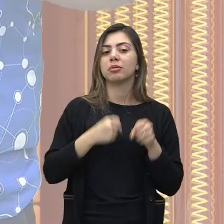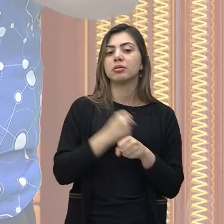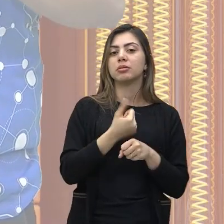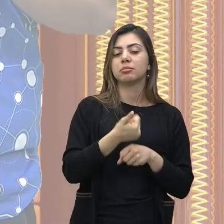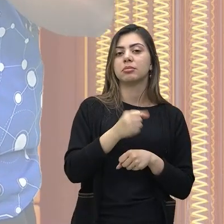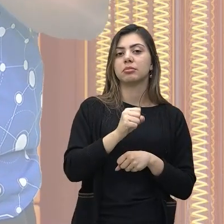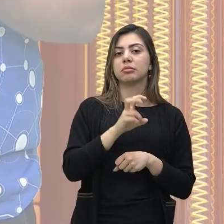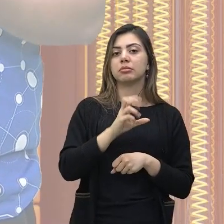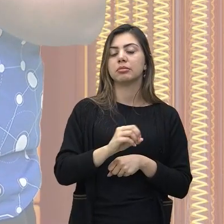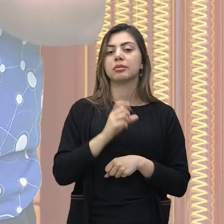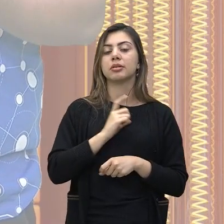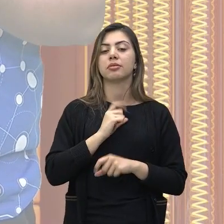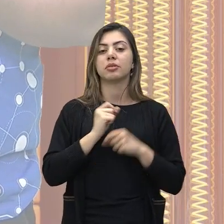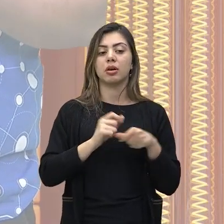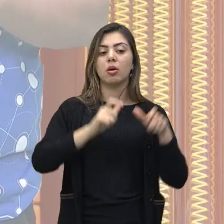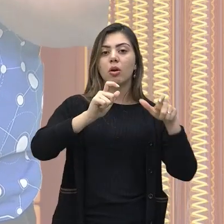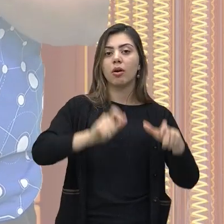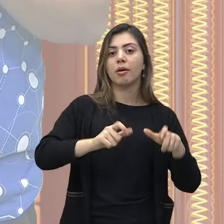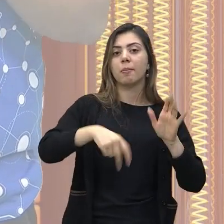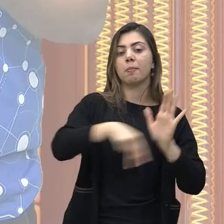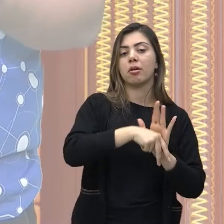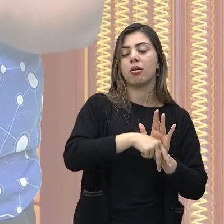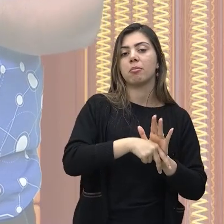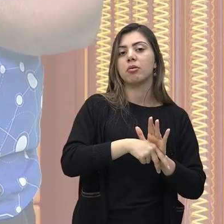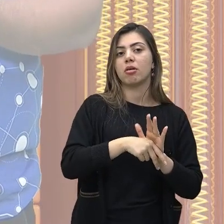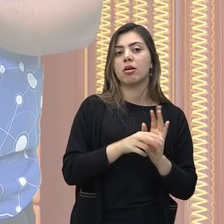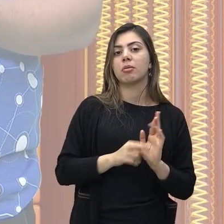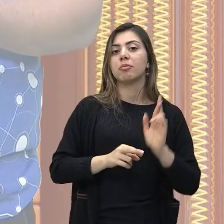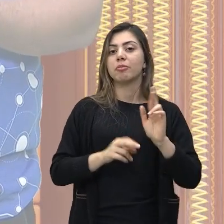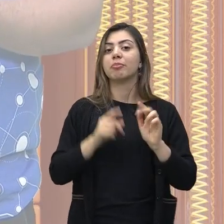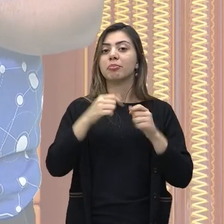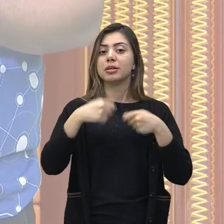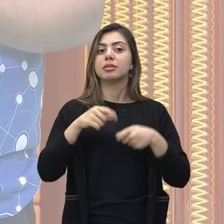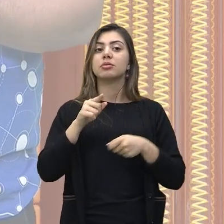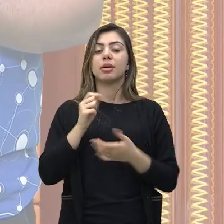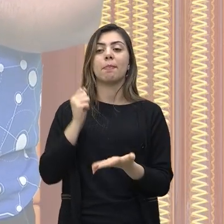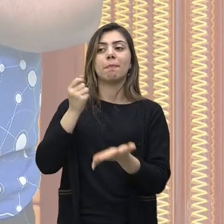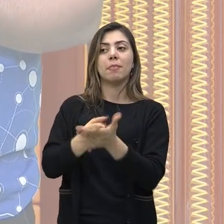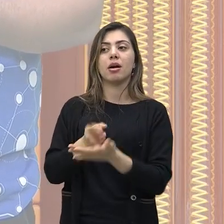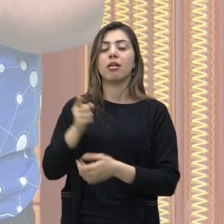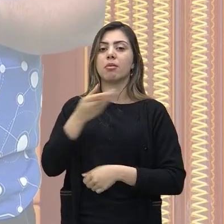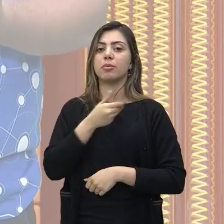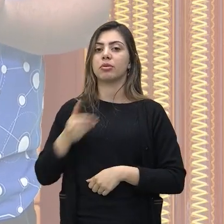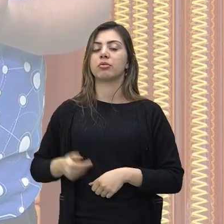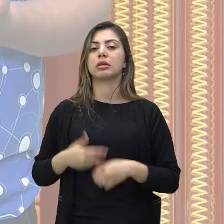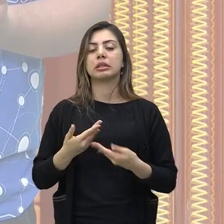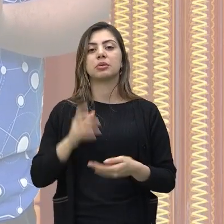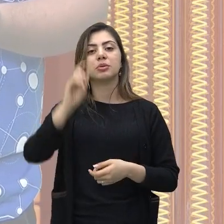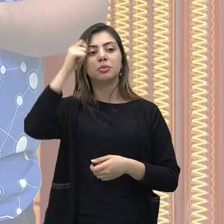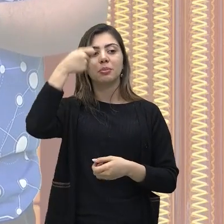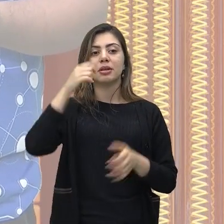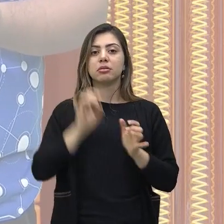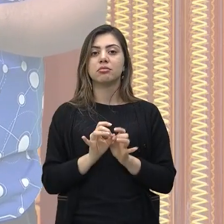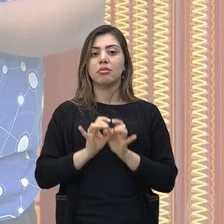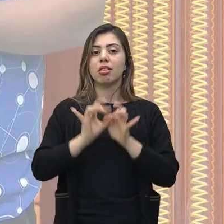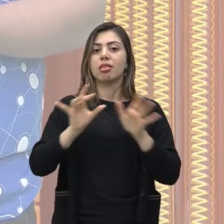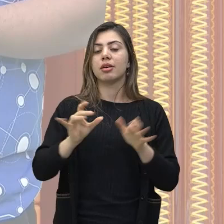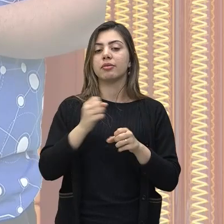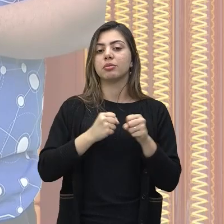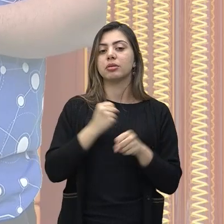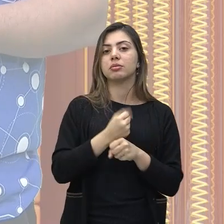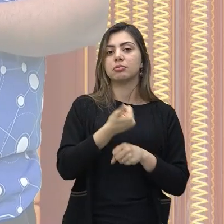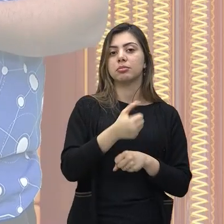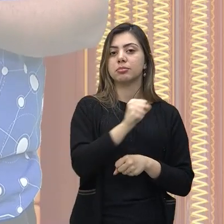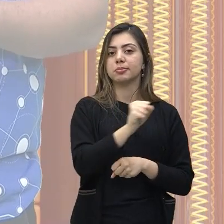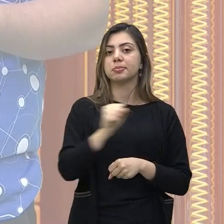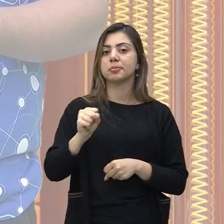a posse da terra para você obter você tinha que comprar do Estado. Então, os negros, quando foram libertos ali após